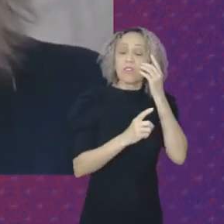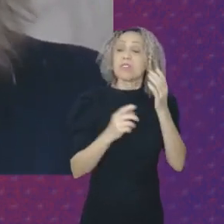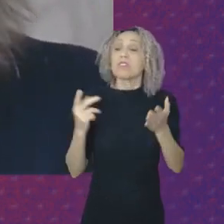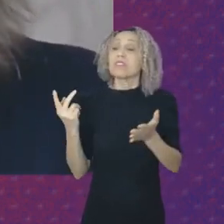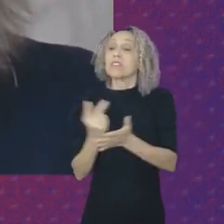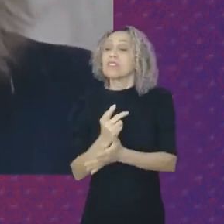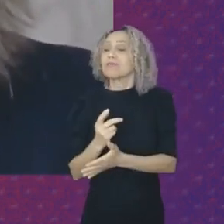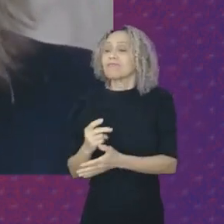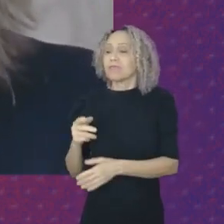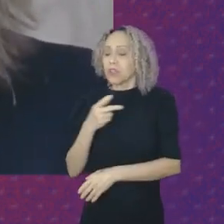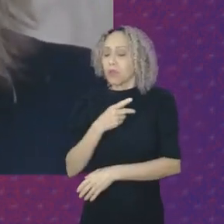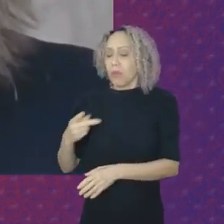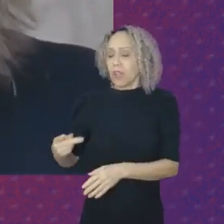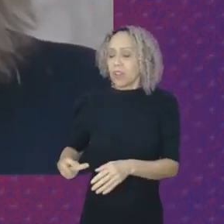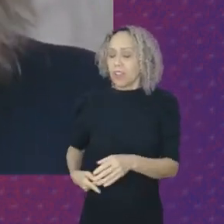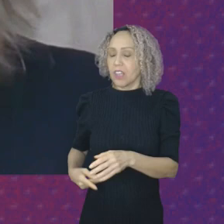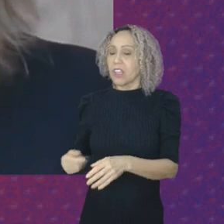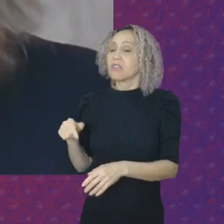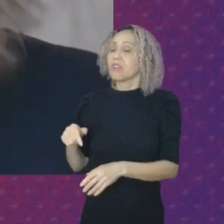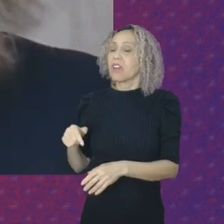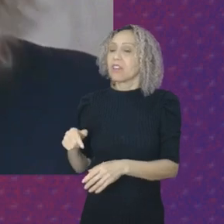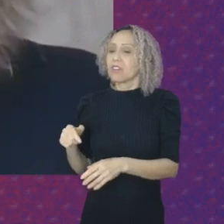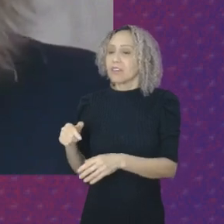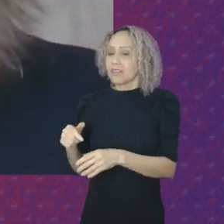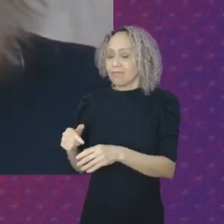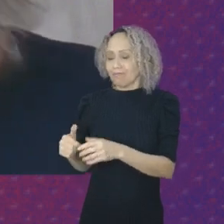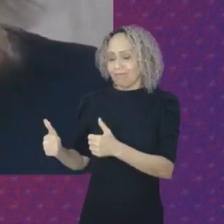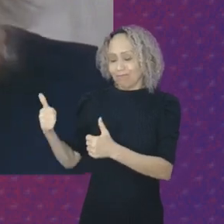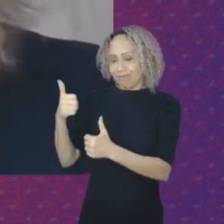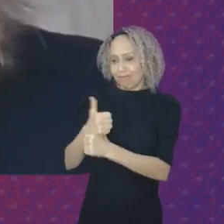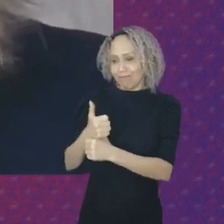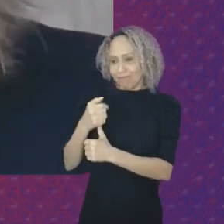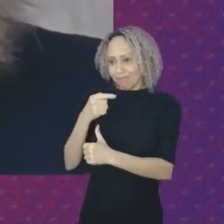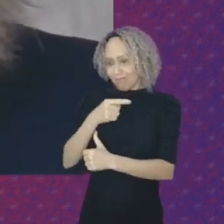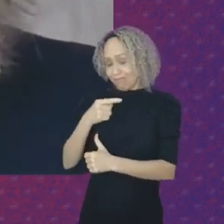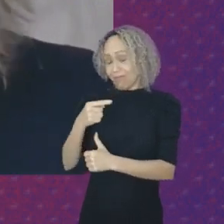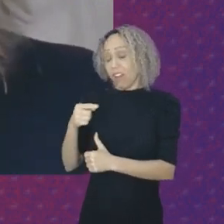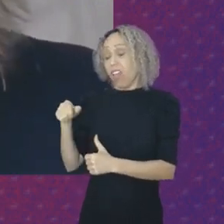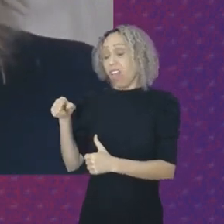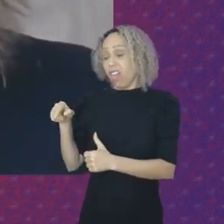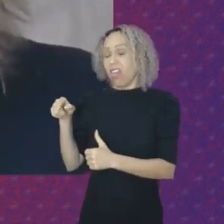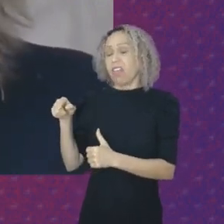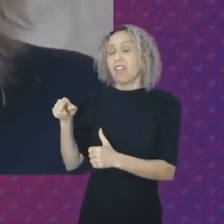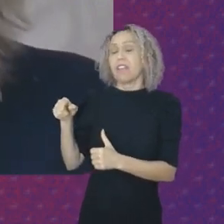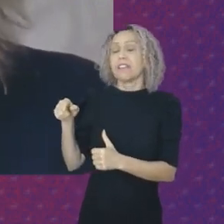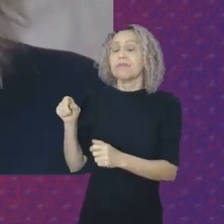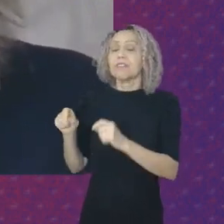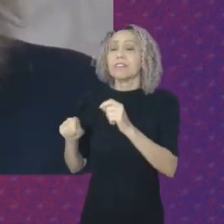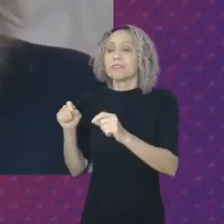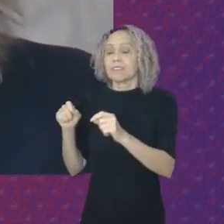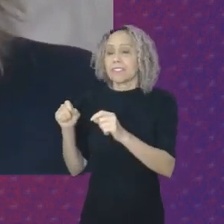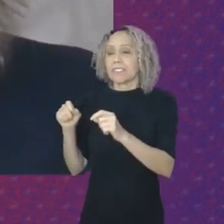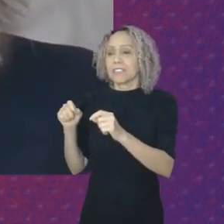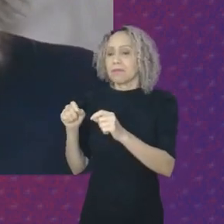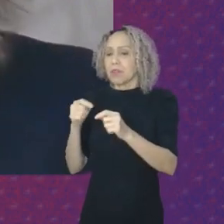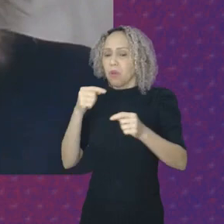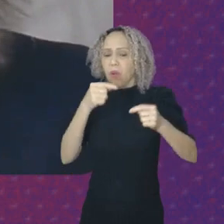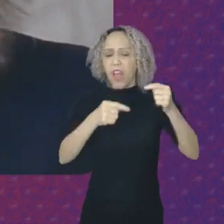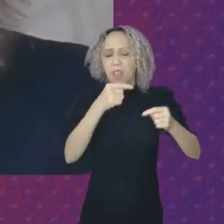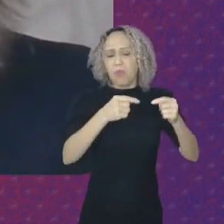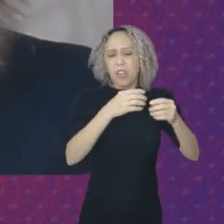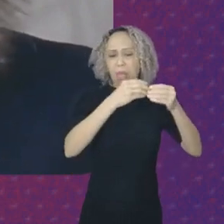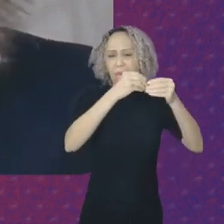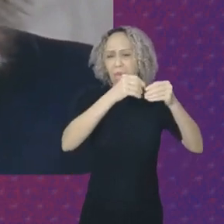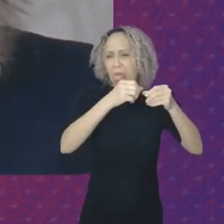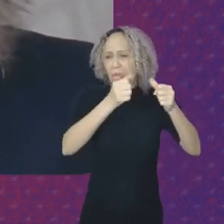desmontou diversas políticas públicas porque trabalhou com o conceito de mulher como se as mulheres